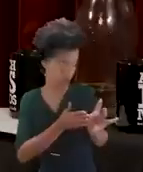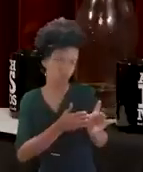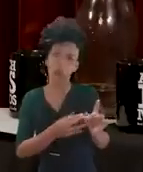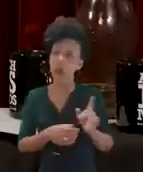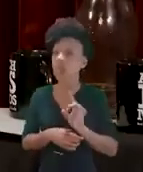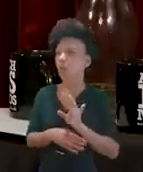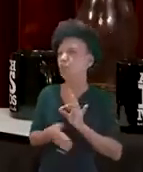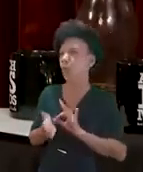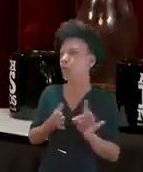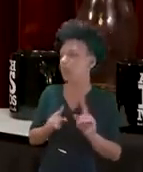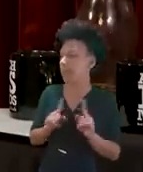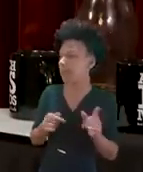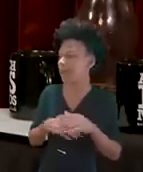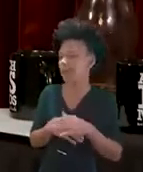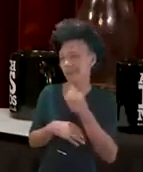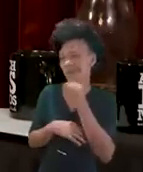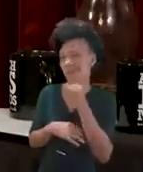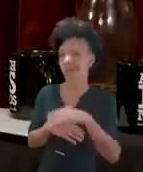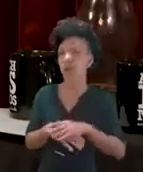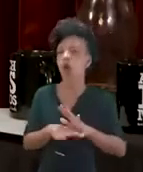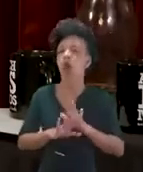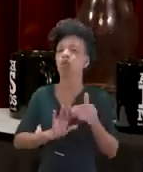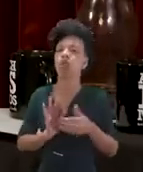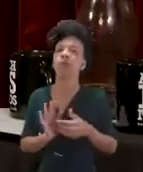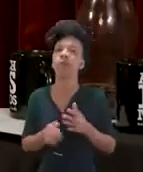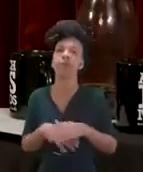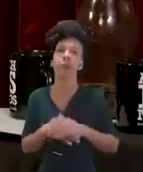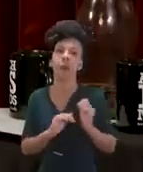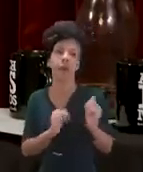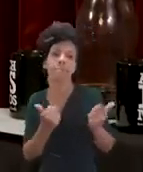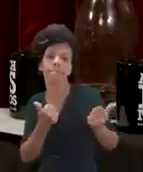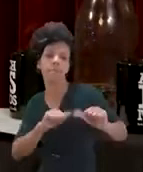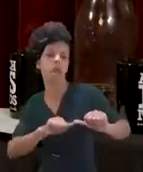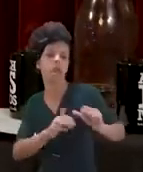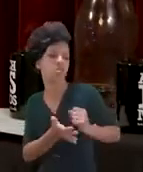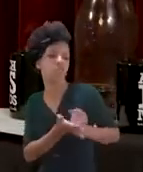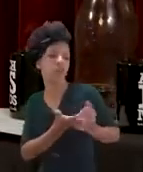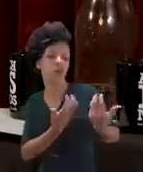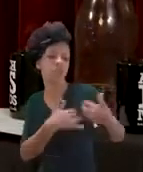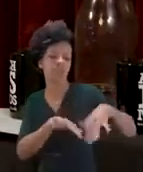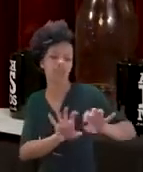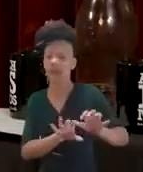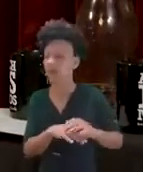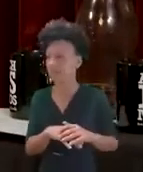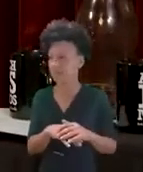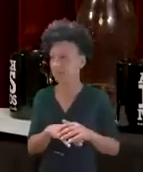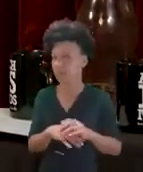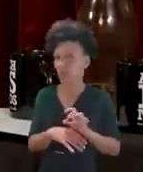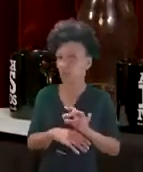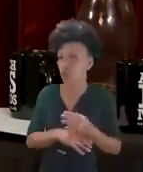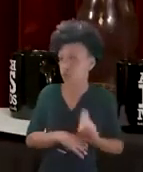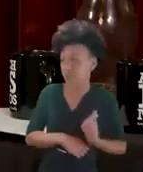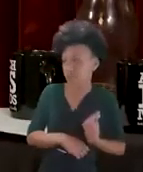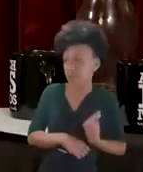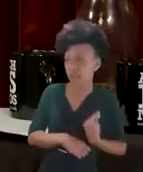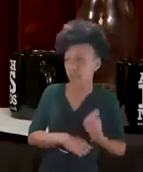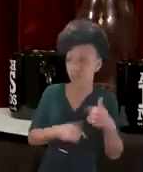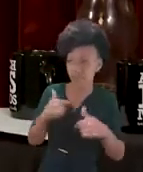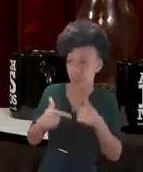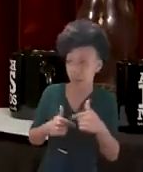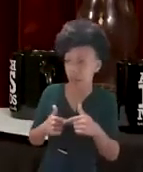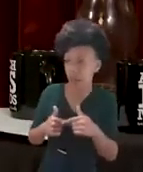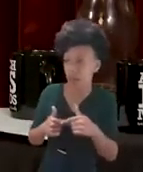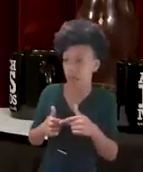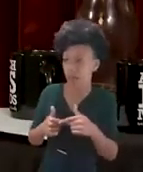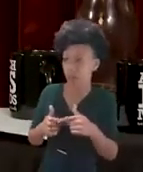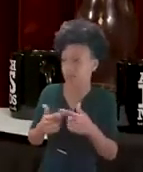exemplo não só o ódio mas não contrato todo mundo fala que é mané andando para contratar também não sei o que esse cara eu só quero sobreviver não sobreviver